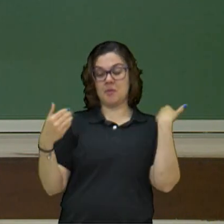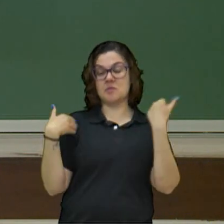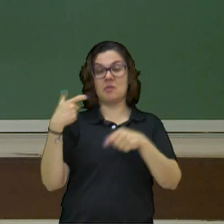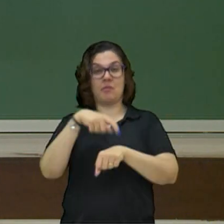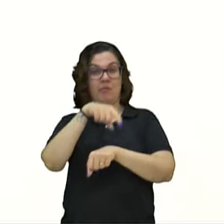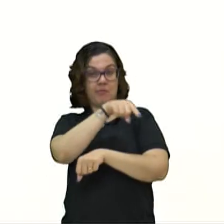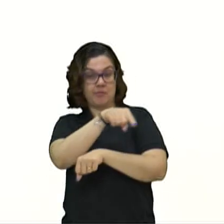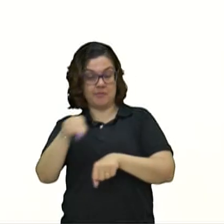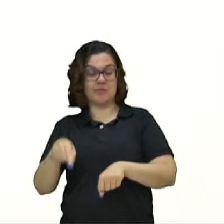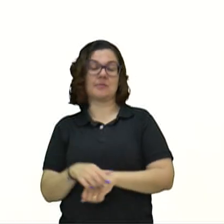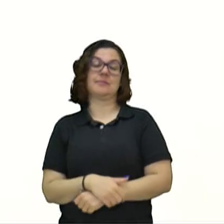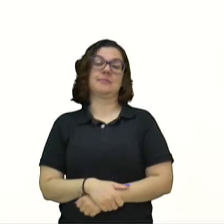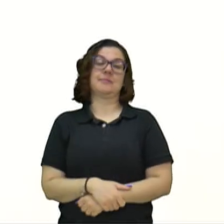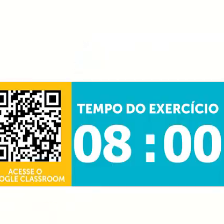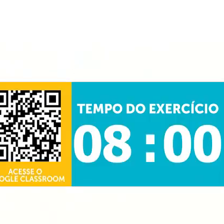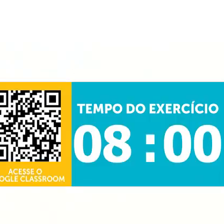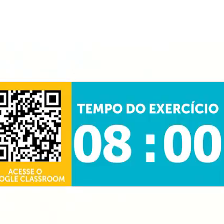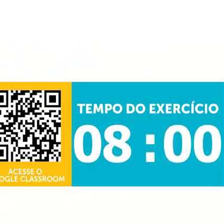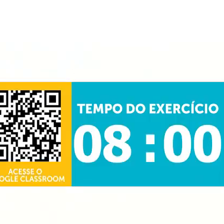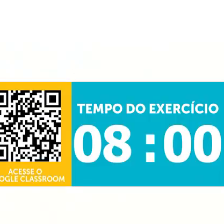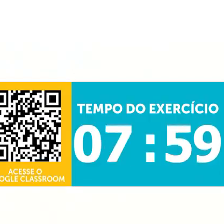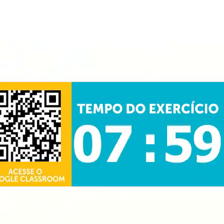relógio na tela para vocês